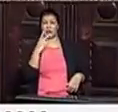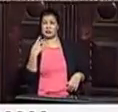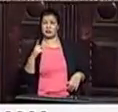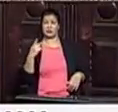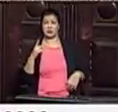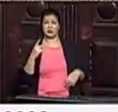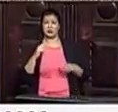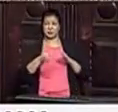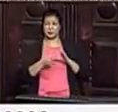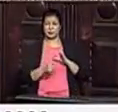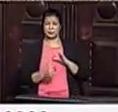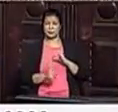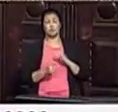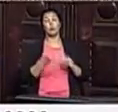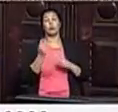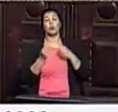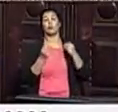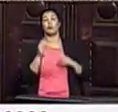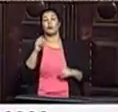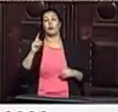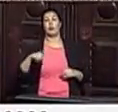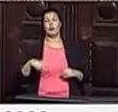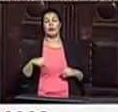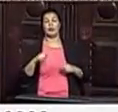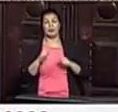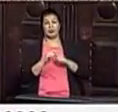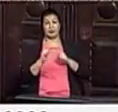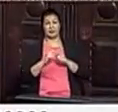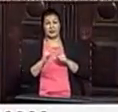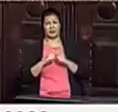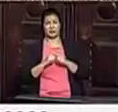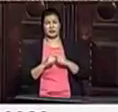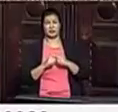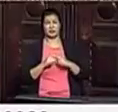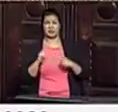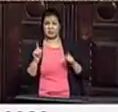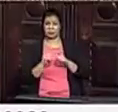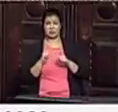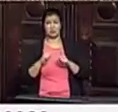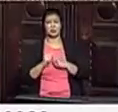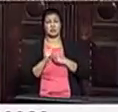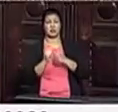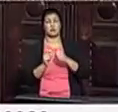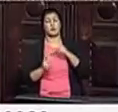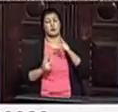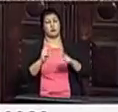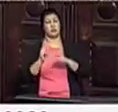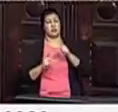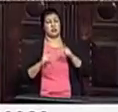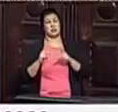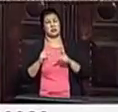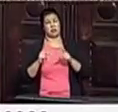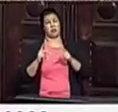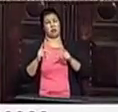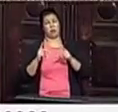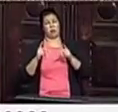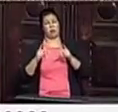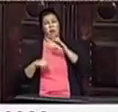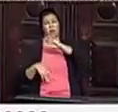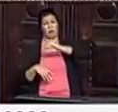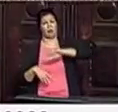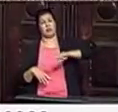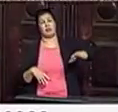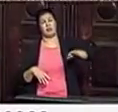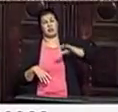população de como é feita a obtenção desses recursos, é que levou também a população a rejeitar,